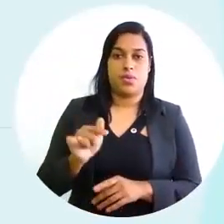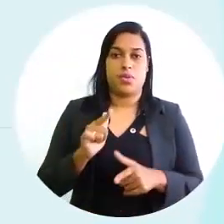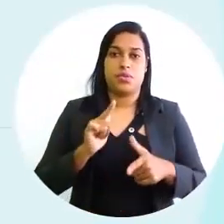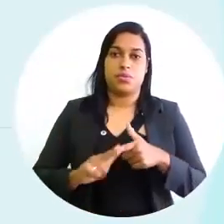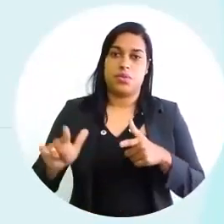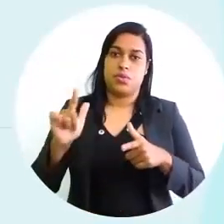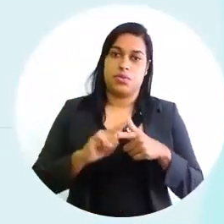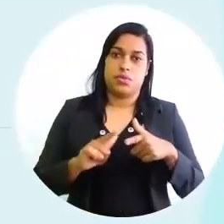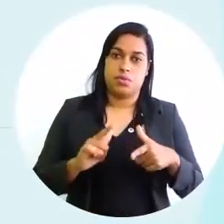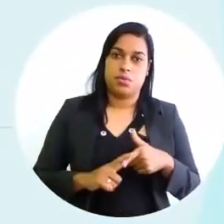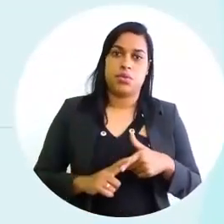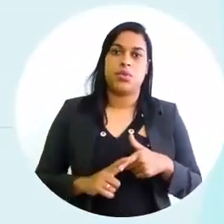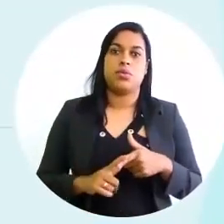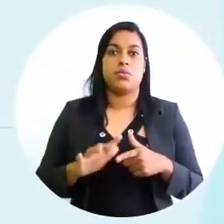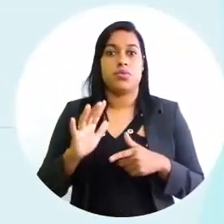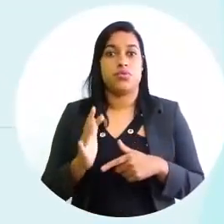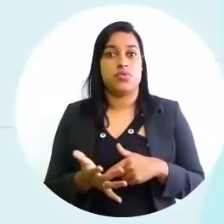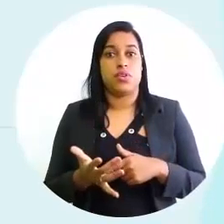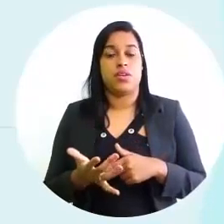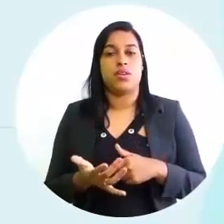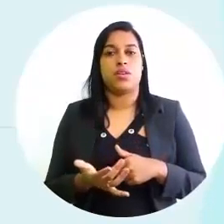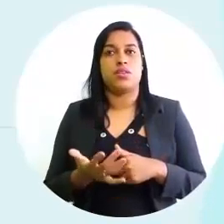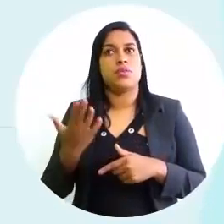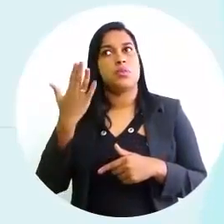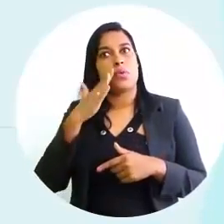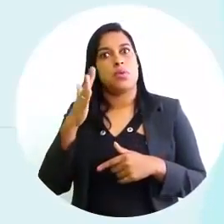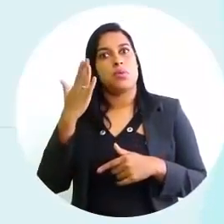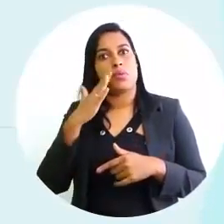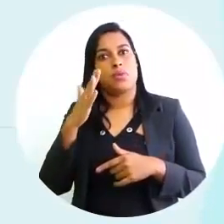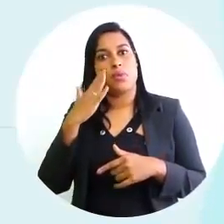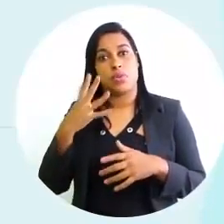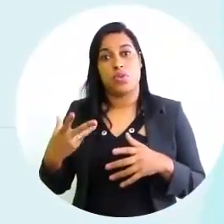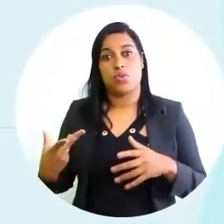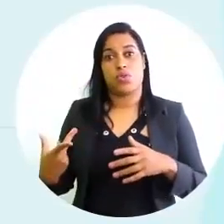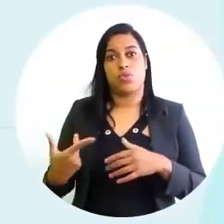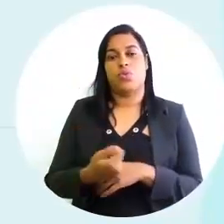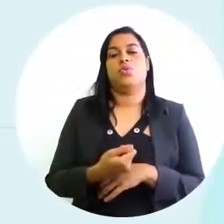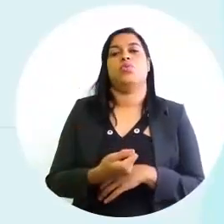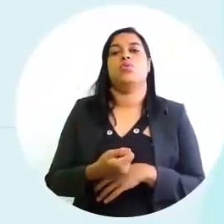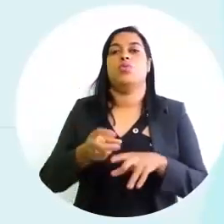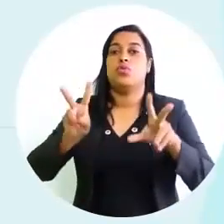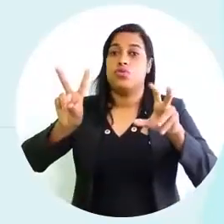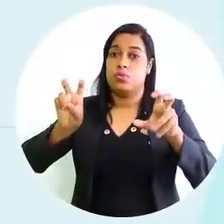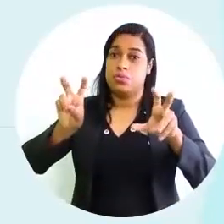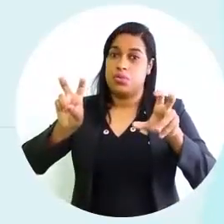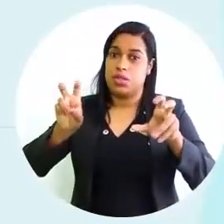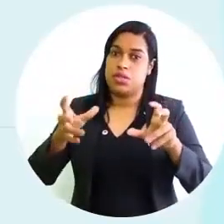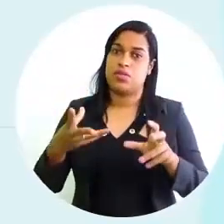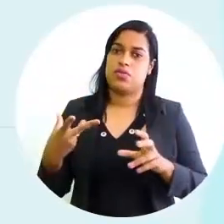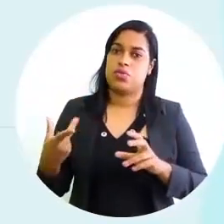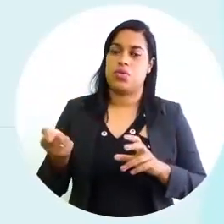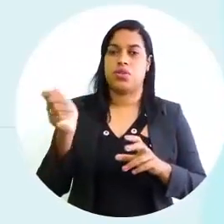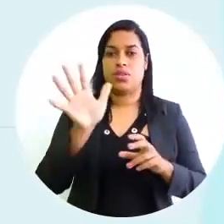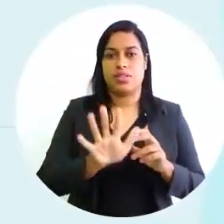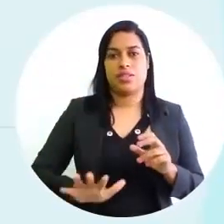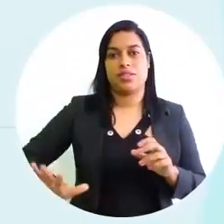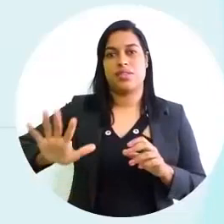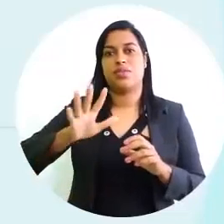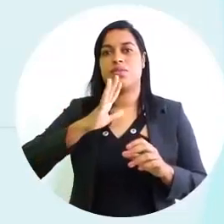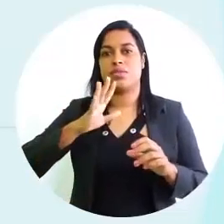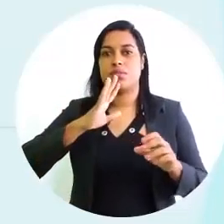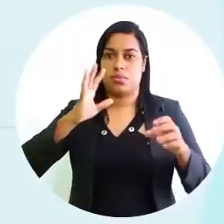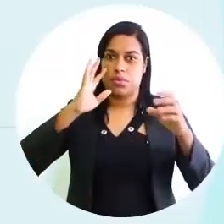de percurso, já que não dá para a gente entender de todos os assuntos específicos de todas as áreas do